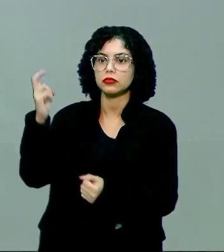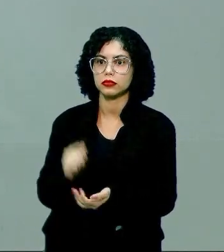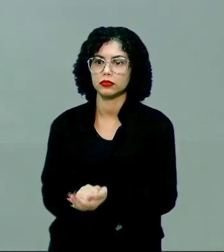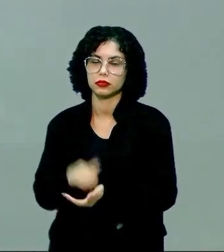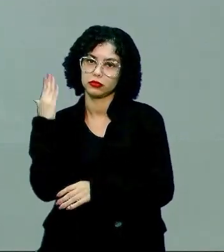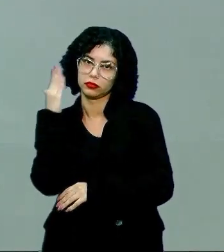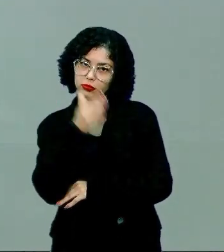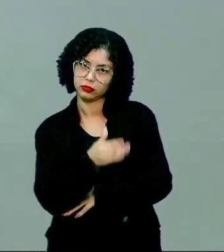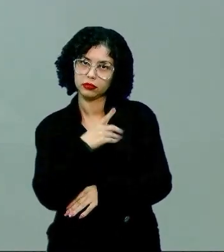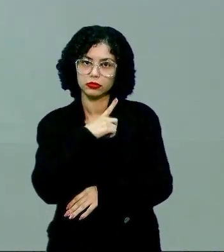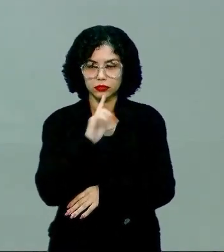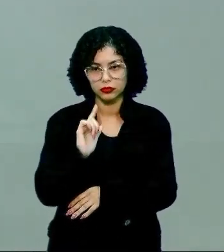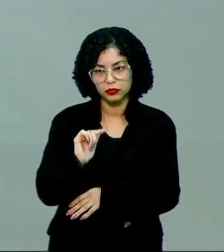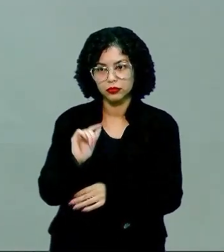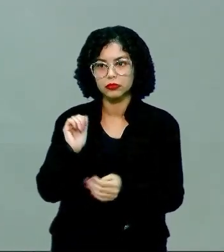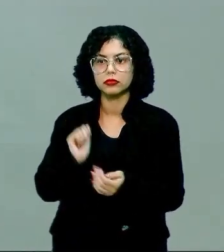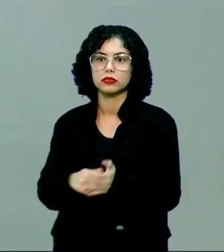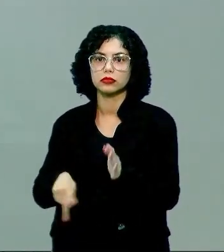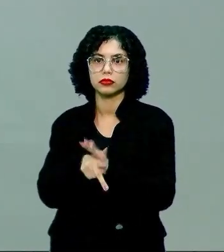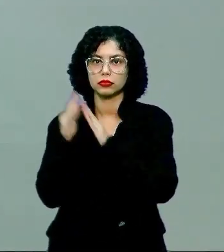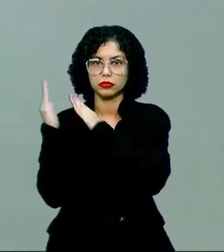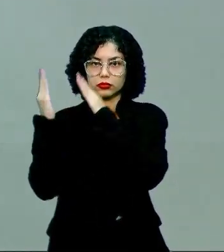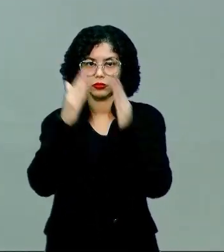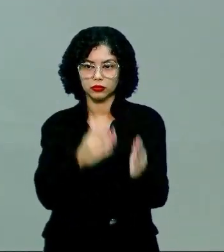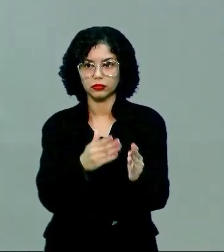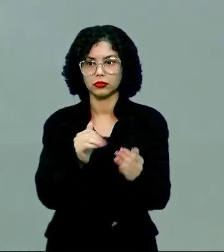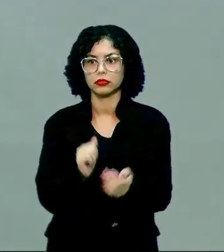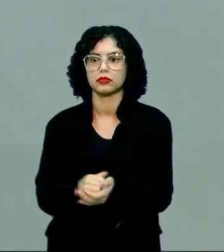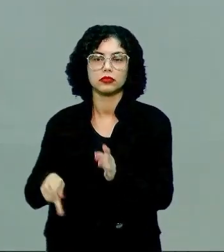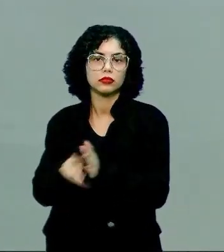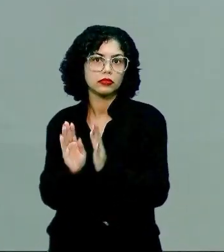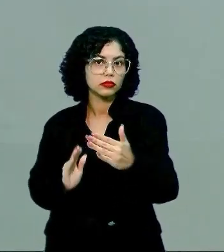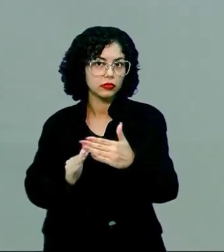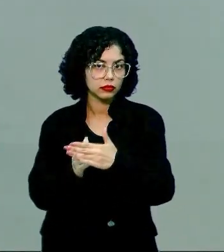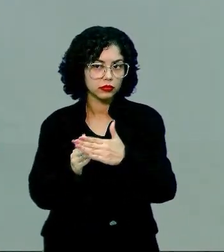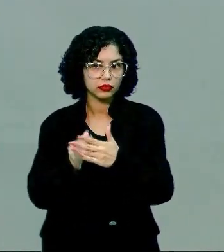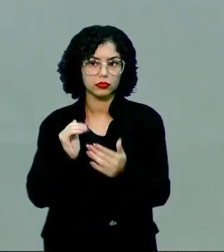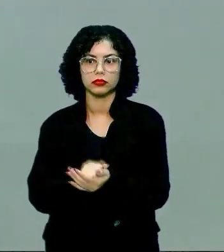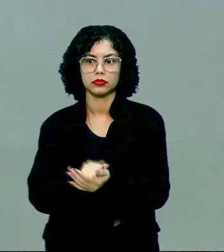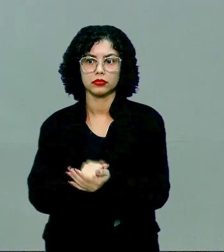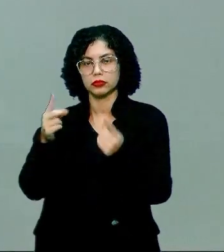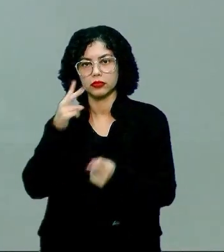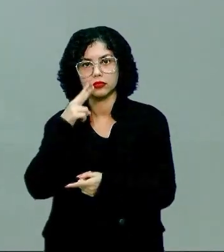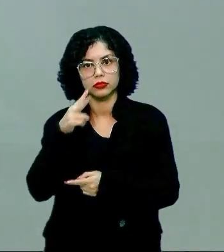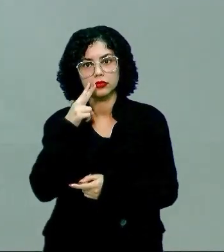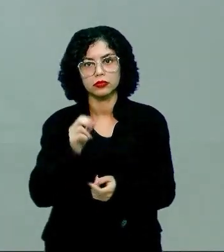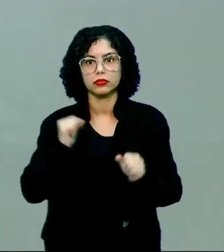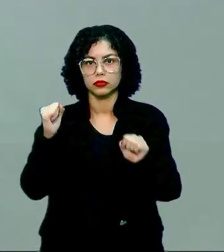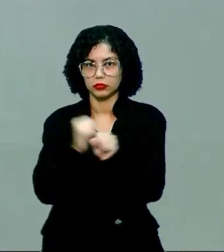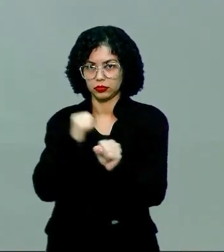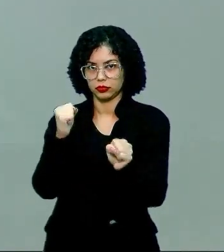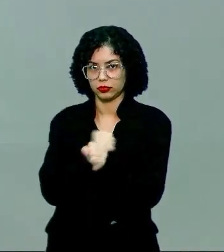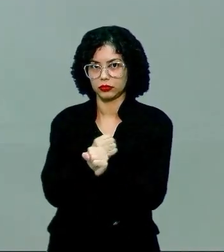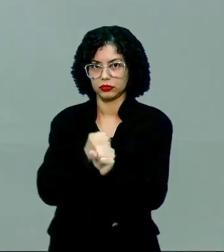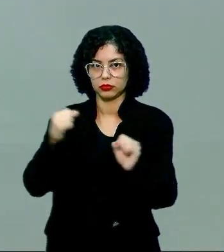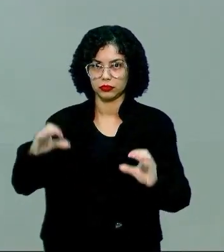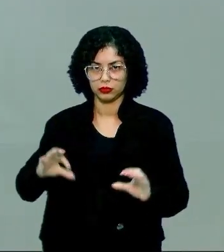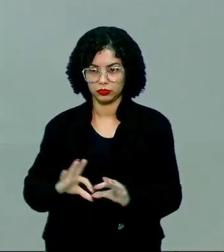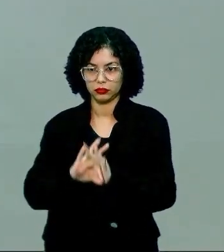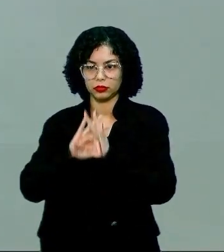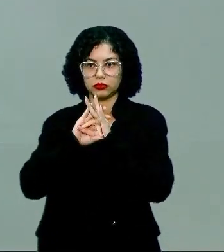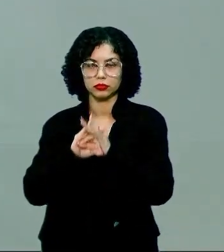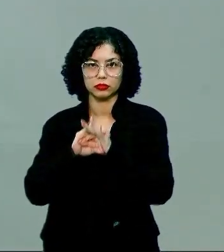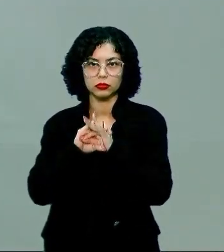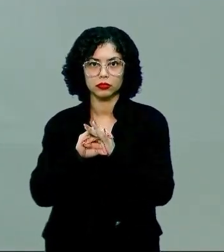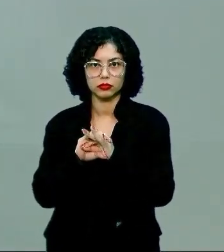é indicativo é dedutivo né direcional mas não é delimitativo Então veja o que tudo é uma construção é um encaixe